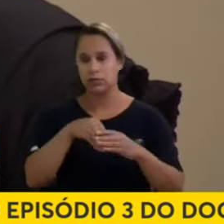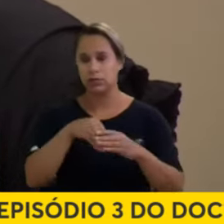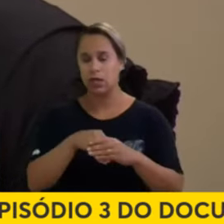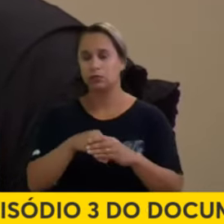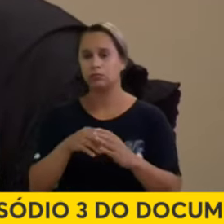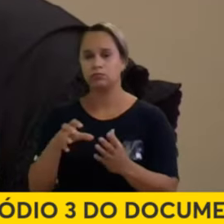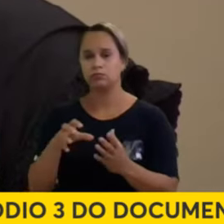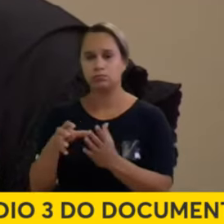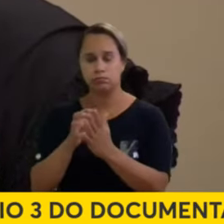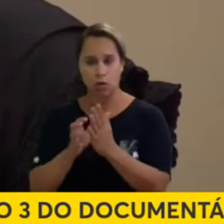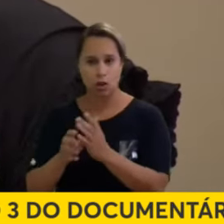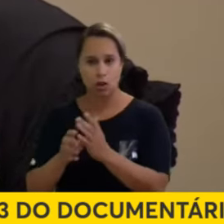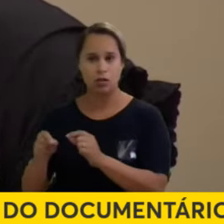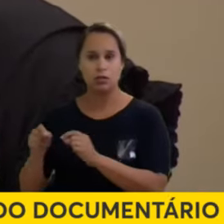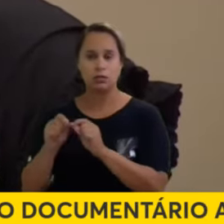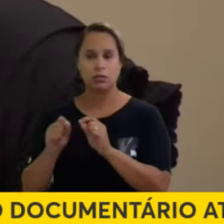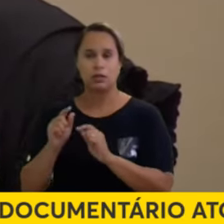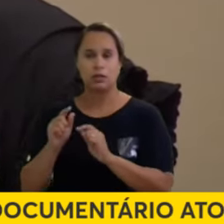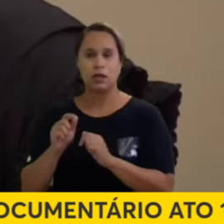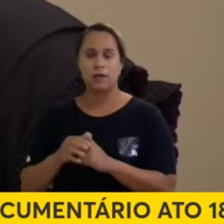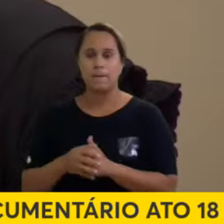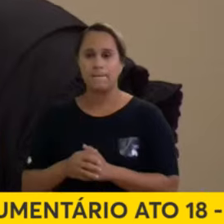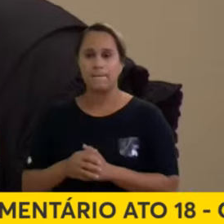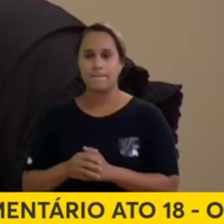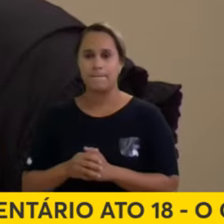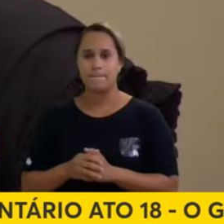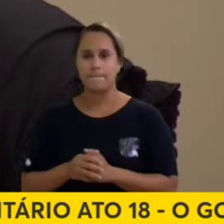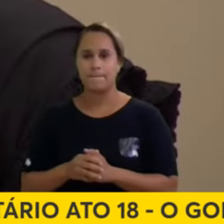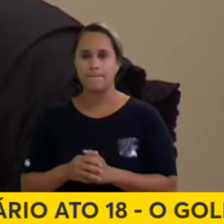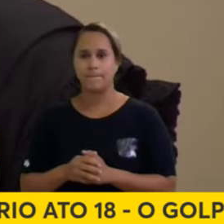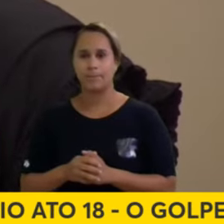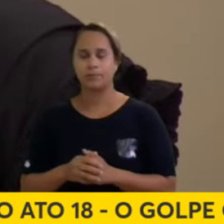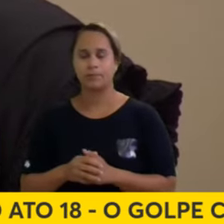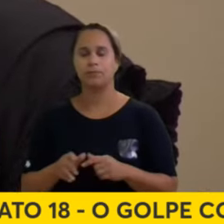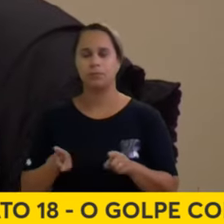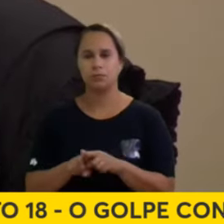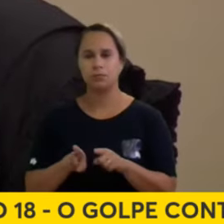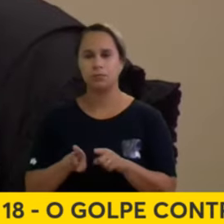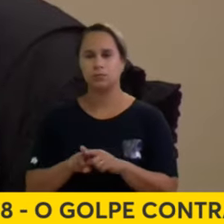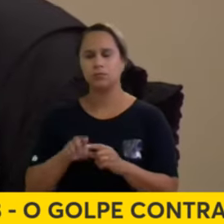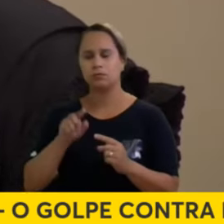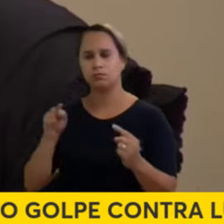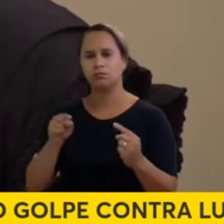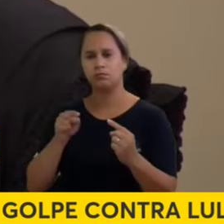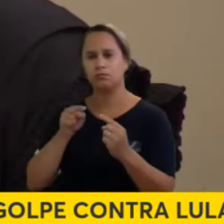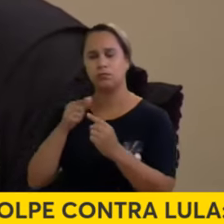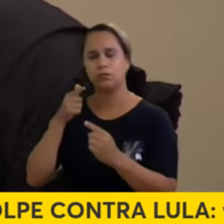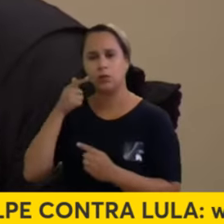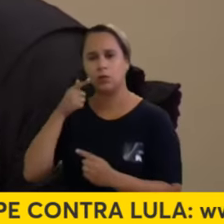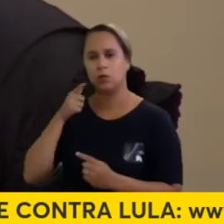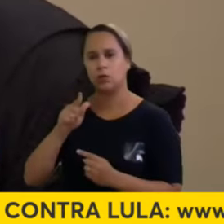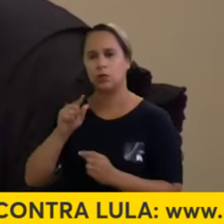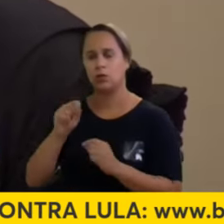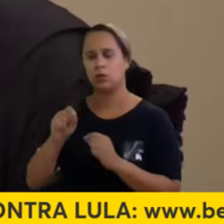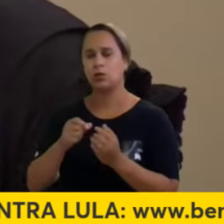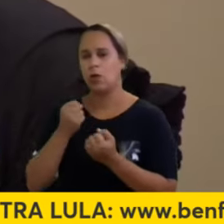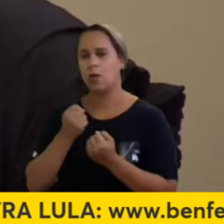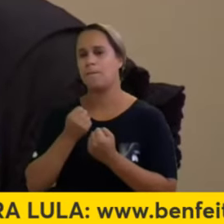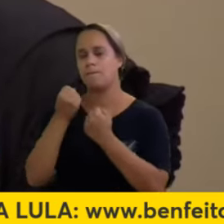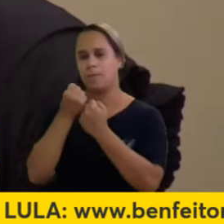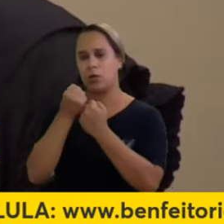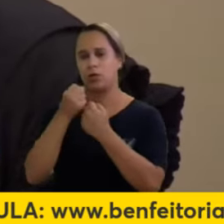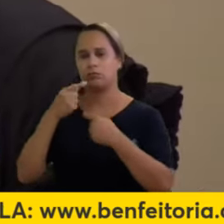financeiros decorrentes desse ingresso do novo filiado para assim também atingir seus objetivos partidários atrair apoio político e novos filiados por